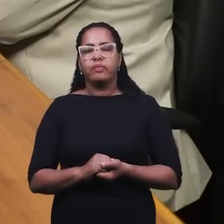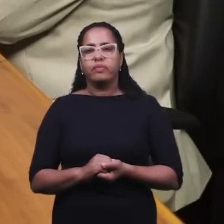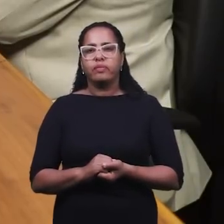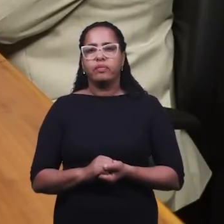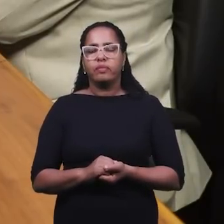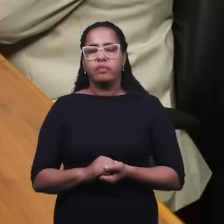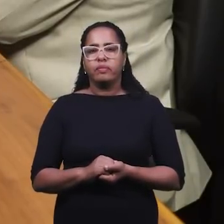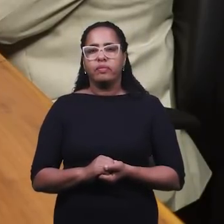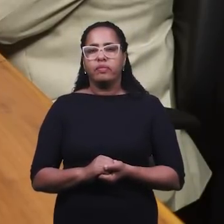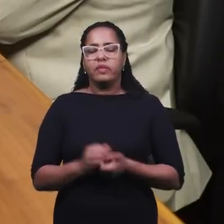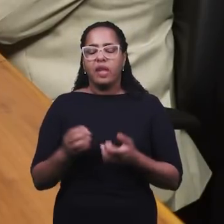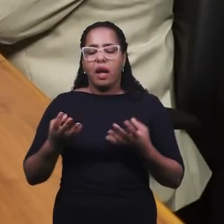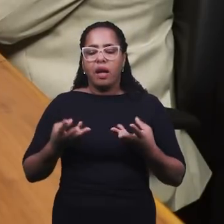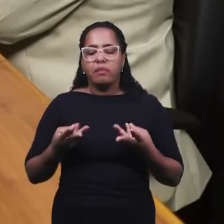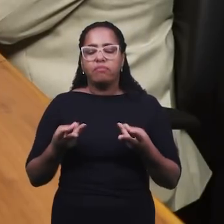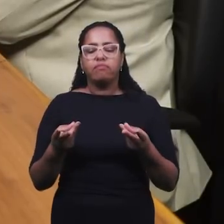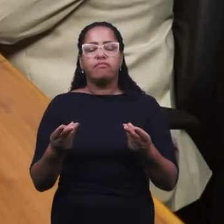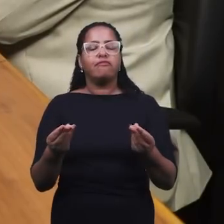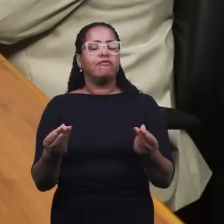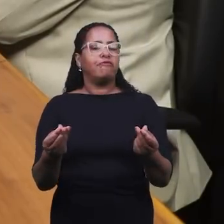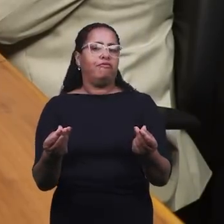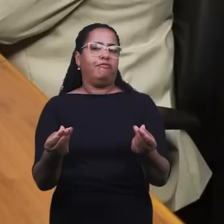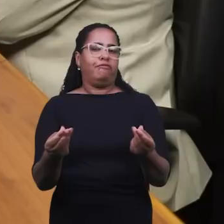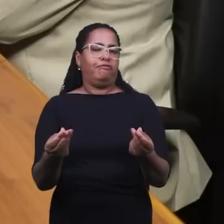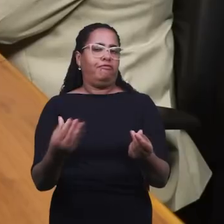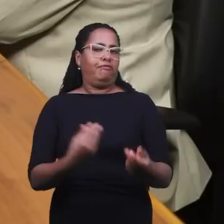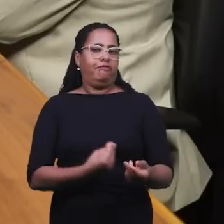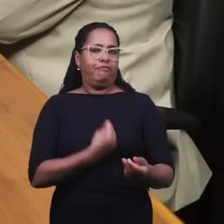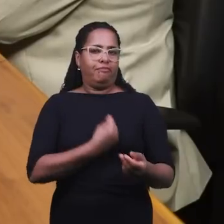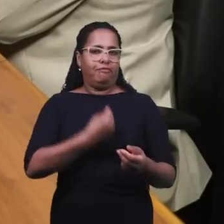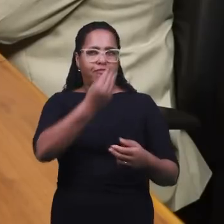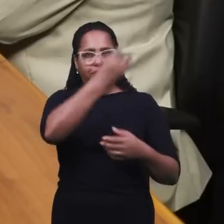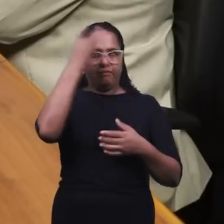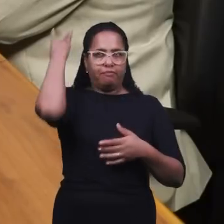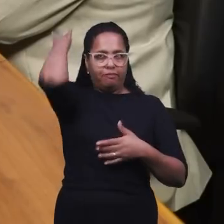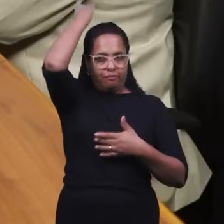homem cheio do Espírito Santo e de sabedoria.